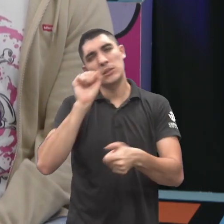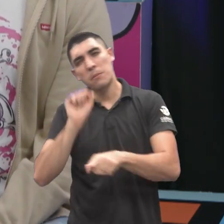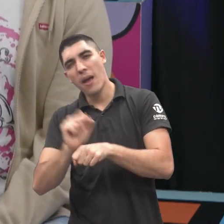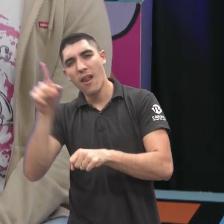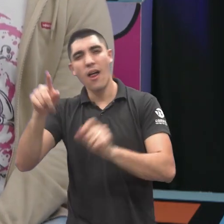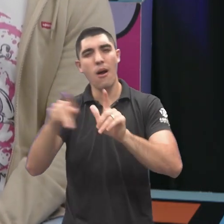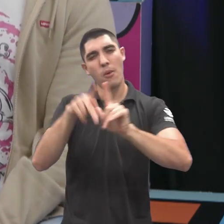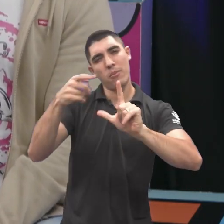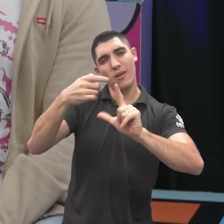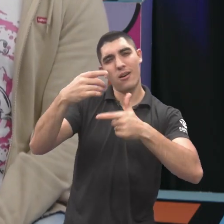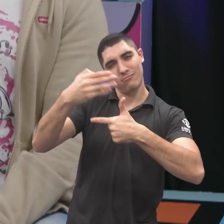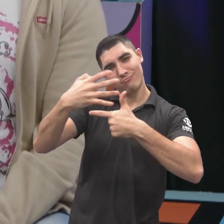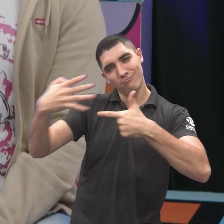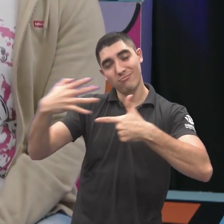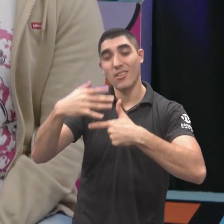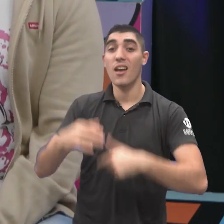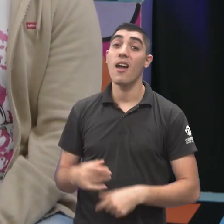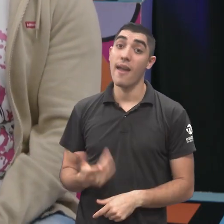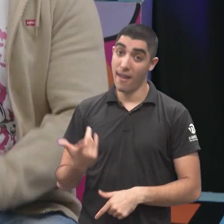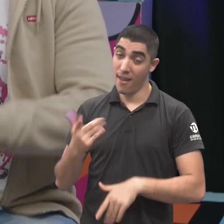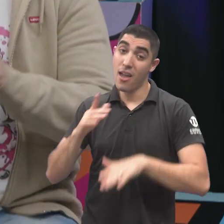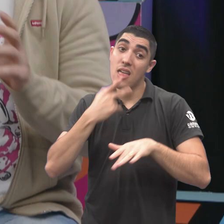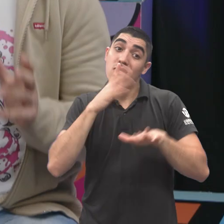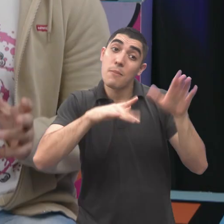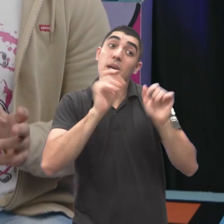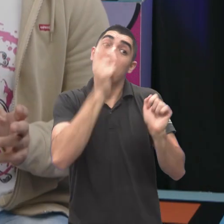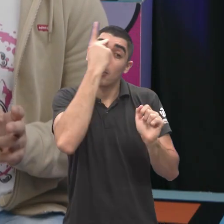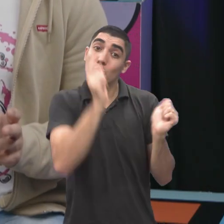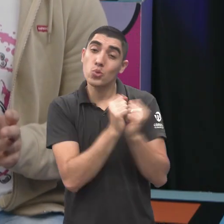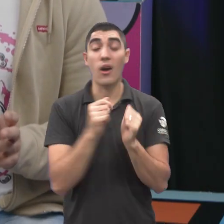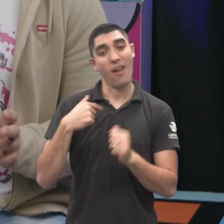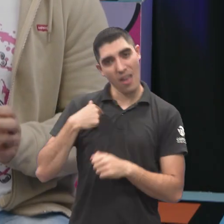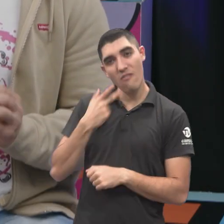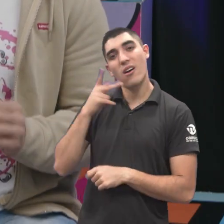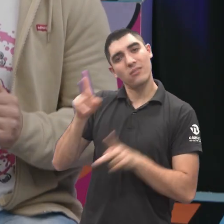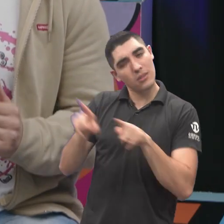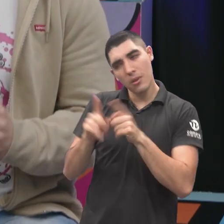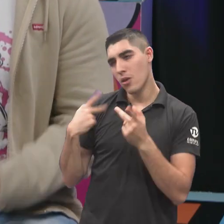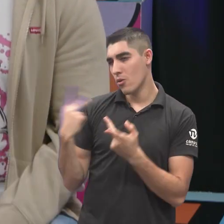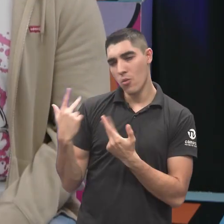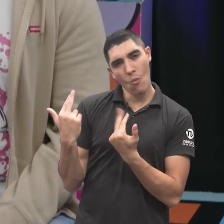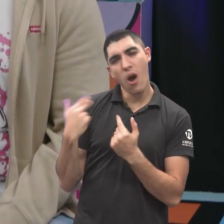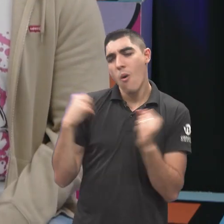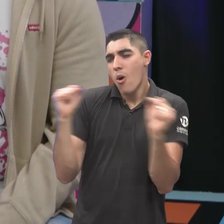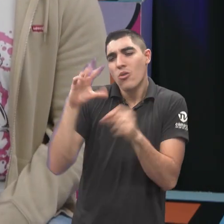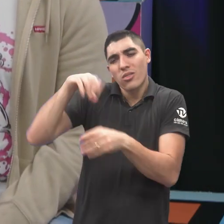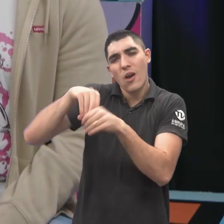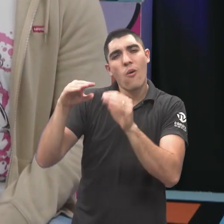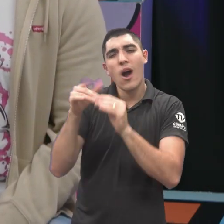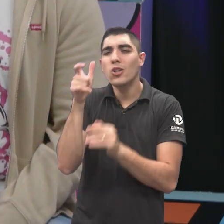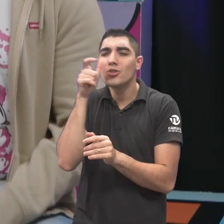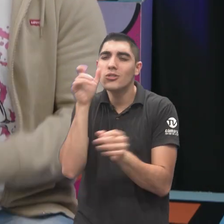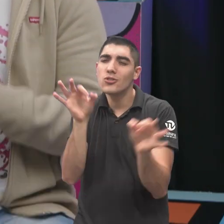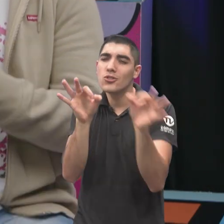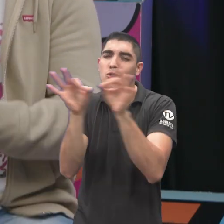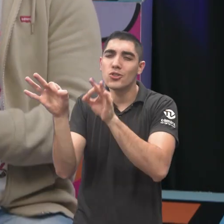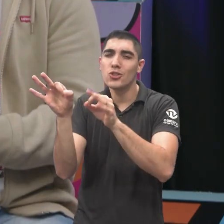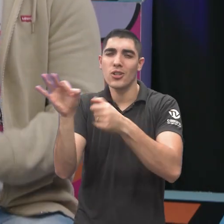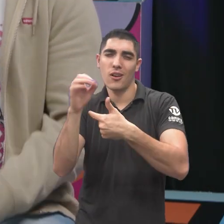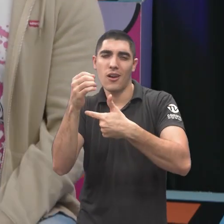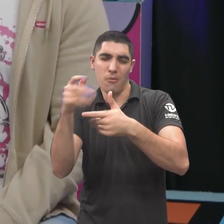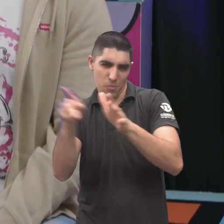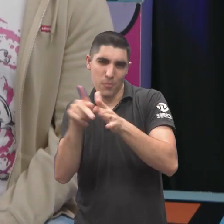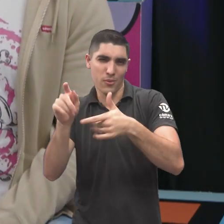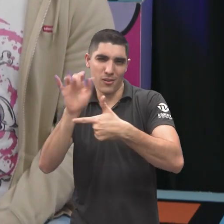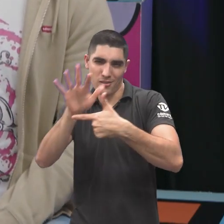companhia também. É isso, depende da companhia. Eu adoro ficar em casa curtindo também um streamingzinho ali tranquilo, mas quando você tá com uma turma